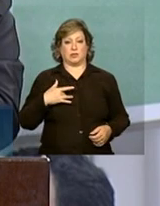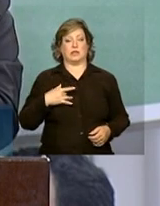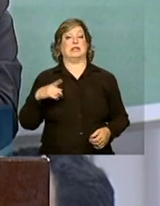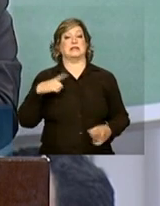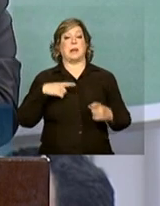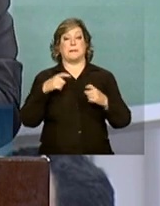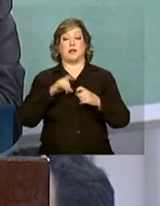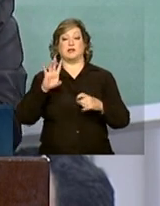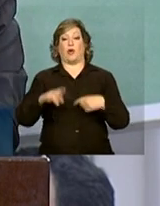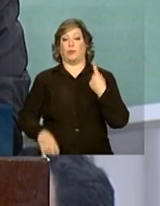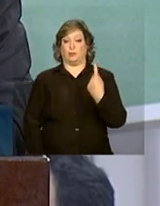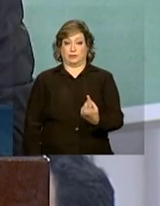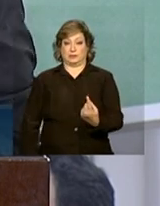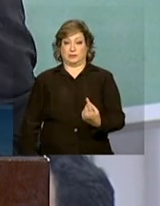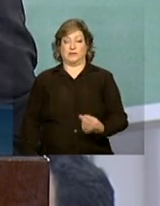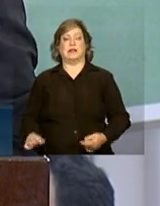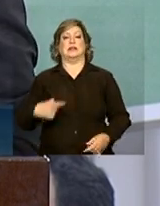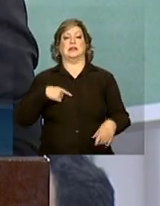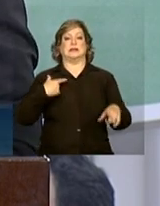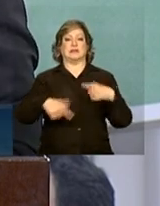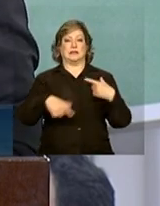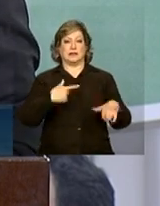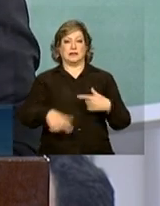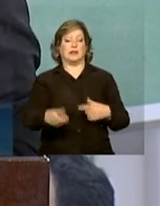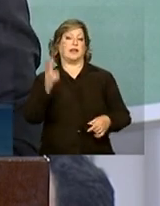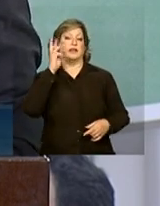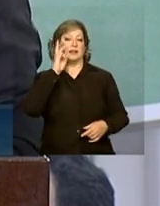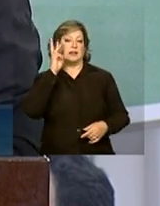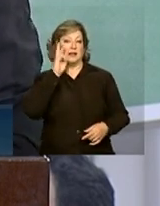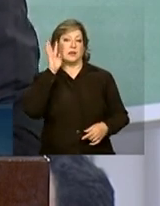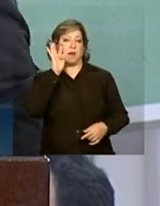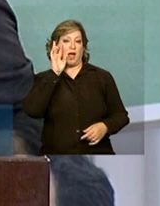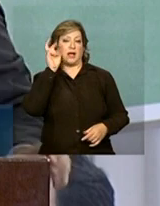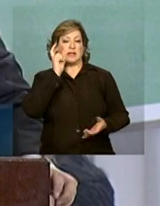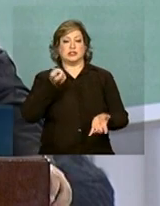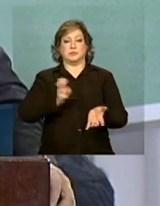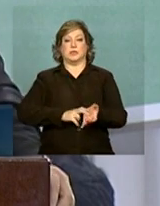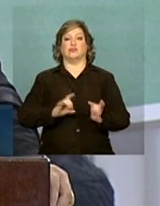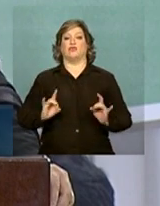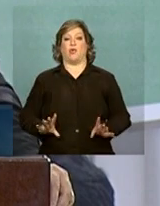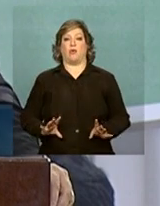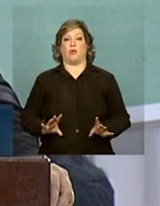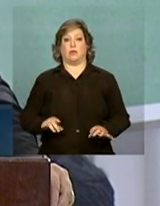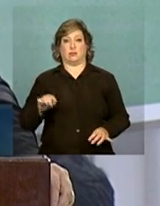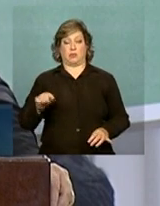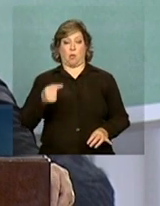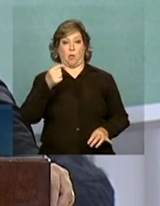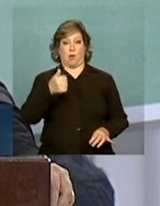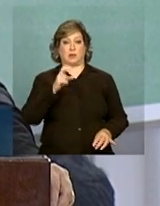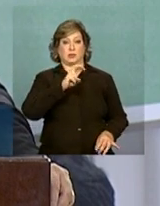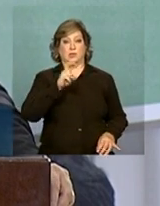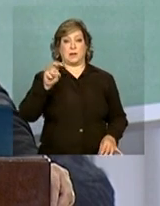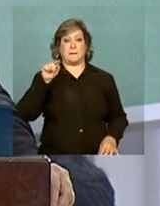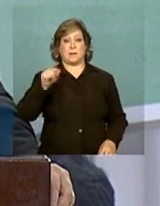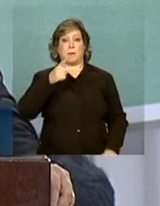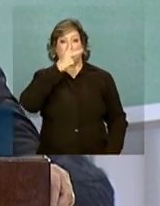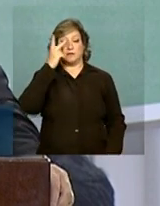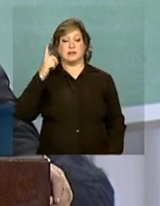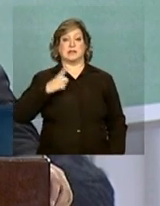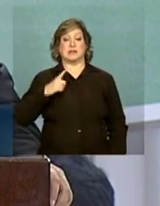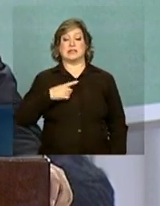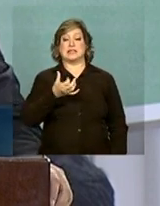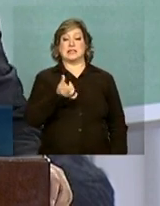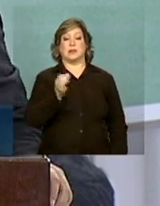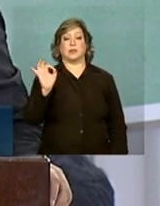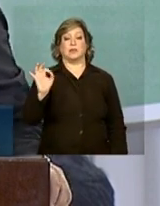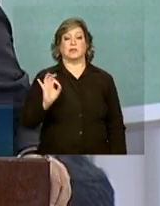trabalhava dia de terça, quarta e quinta pela manhã. Ou seja, o município com quase 55 mil habitantes, nós tínhamos